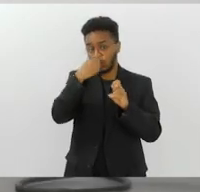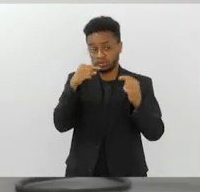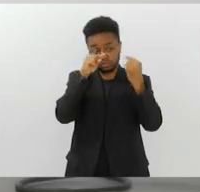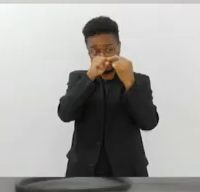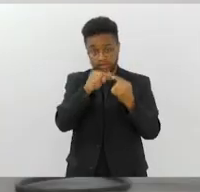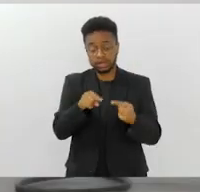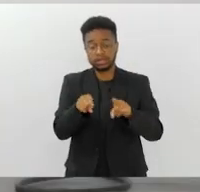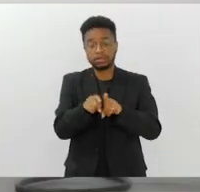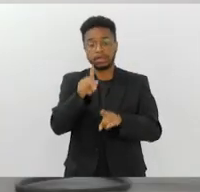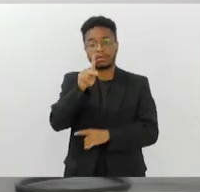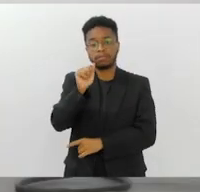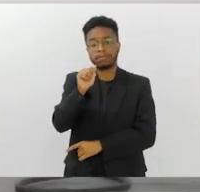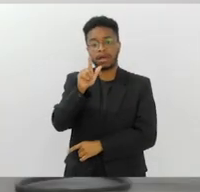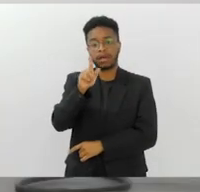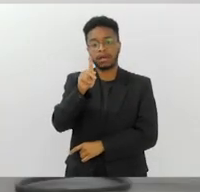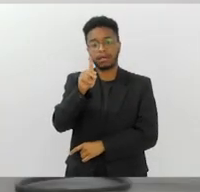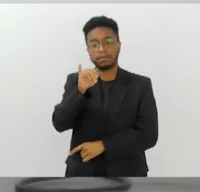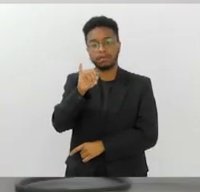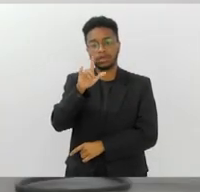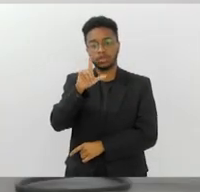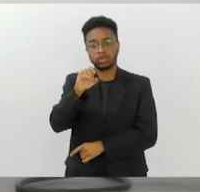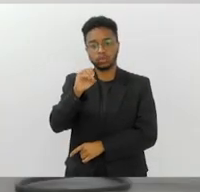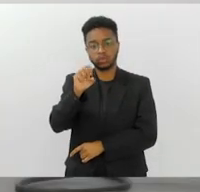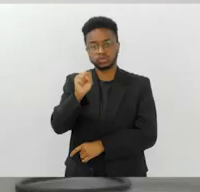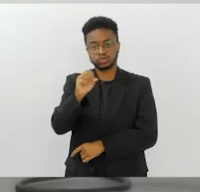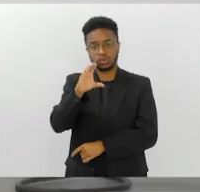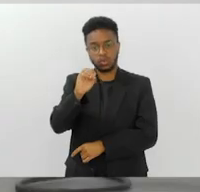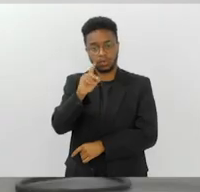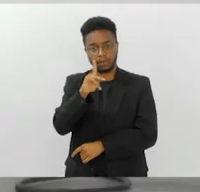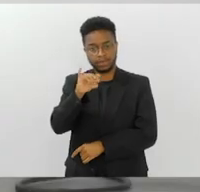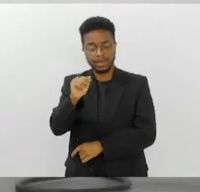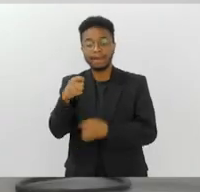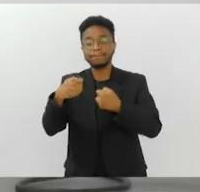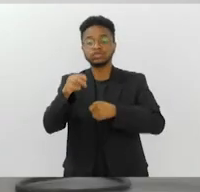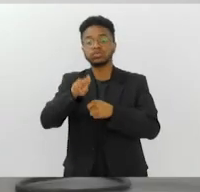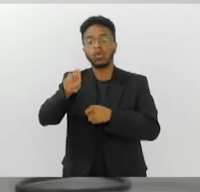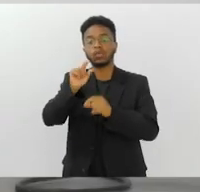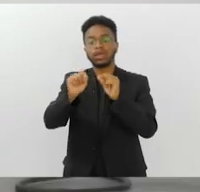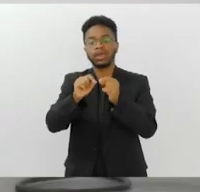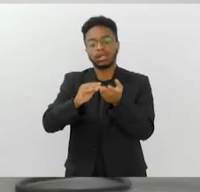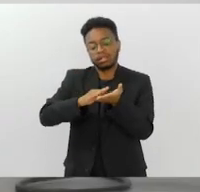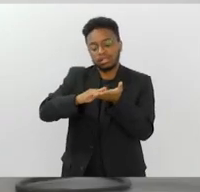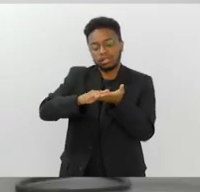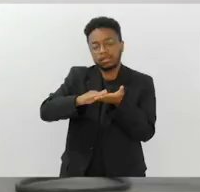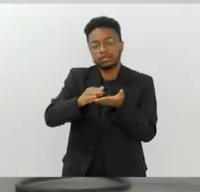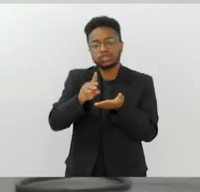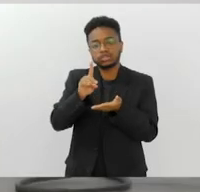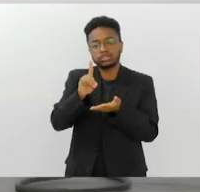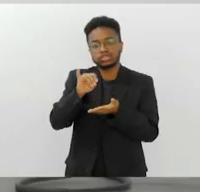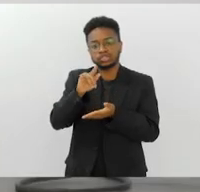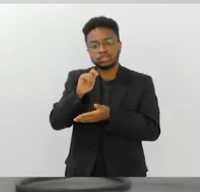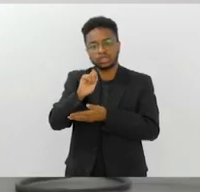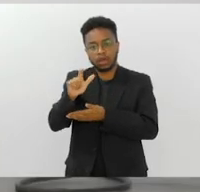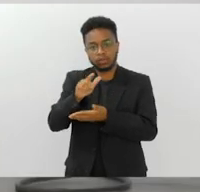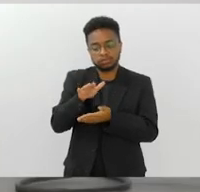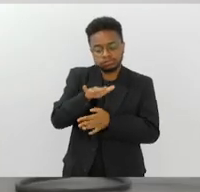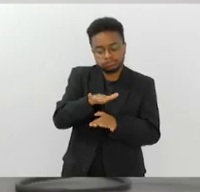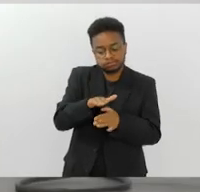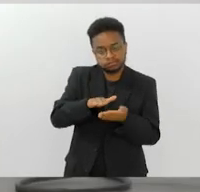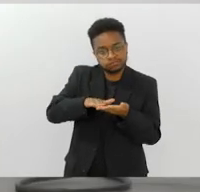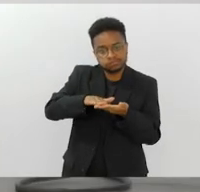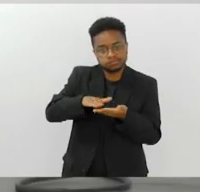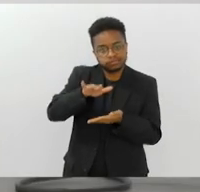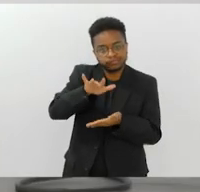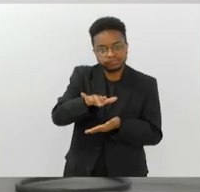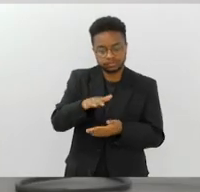papiloscopia quando papiloscopia tem que ver com digital Então os nossos amigos que são o